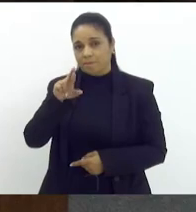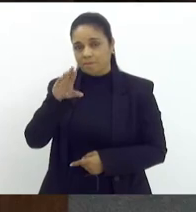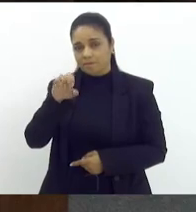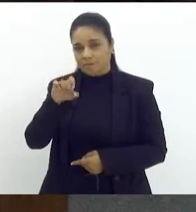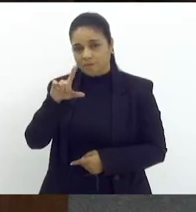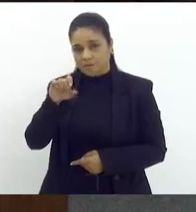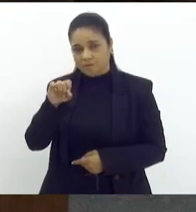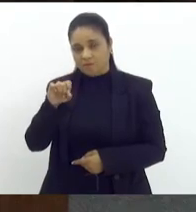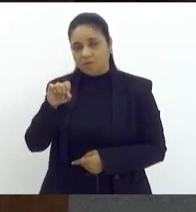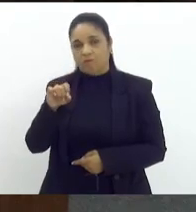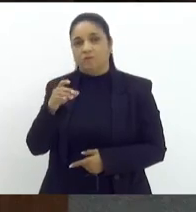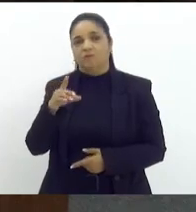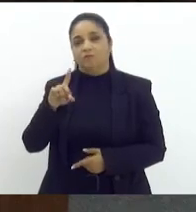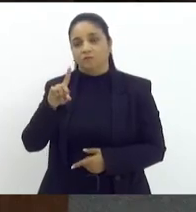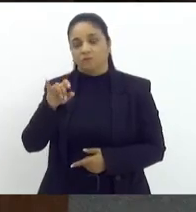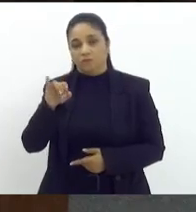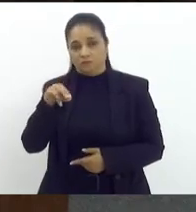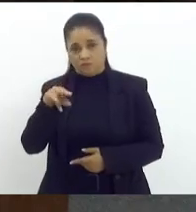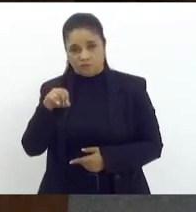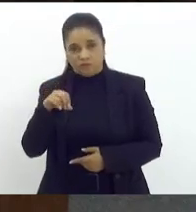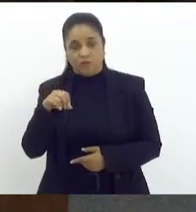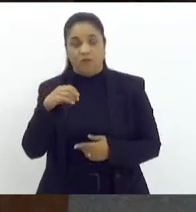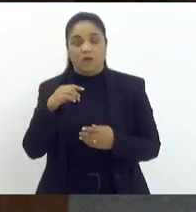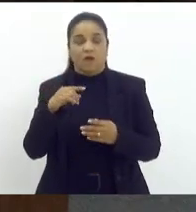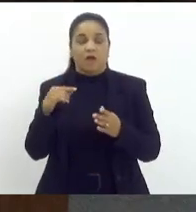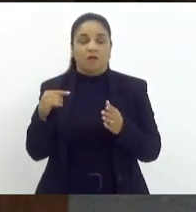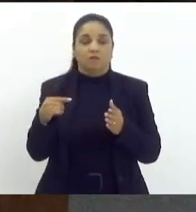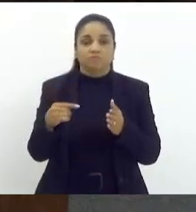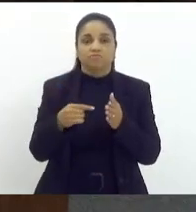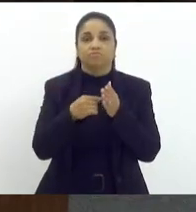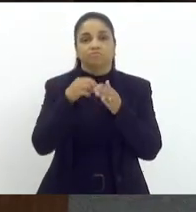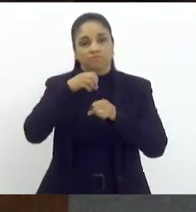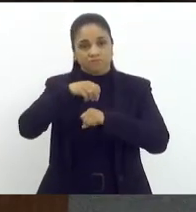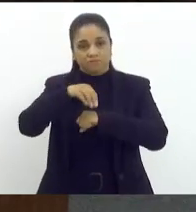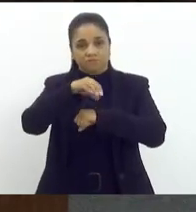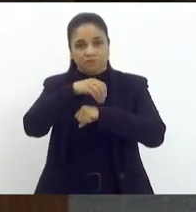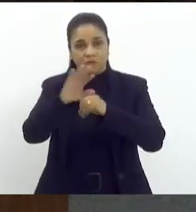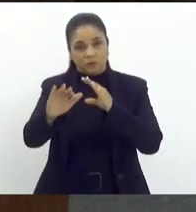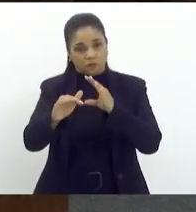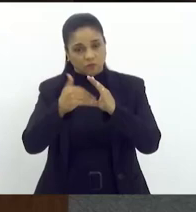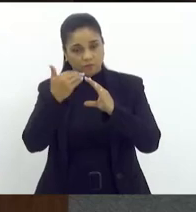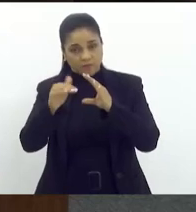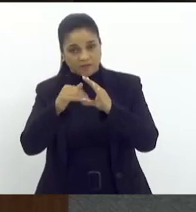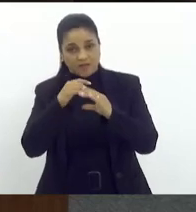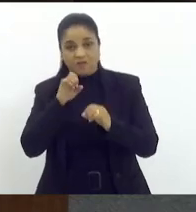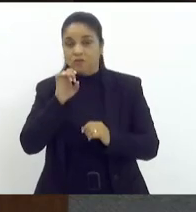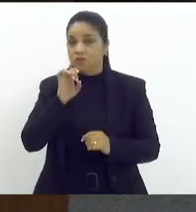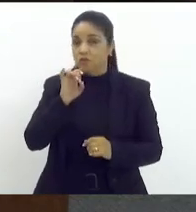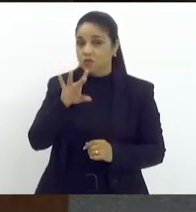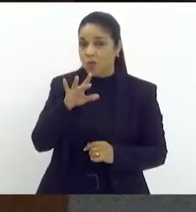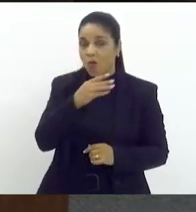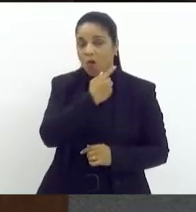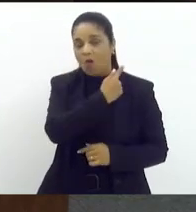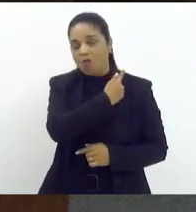de mensagens para sua casa só cabe ao Governador